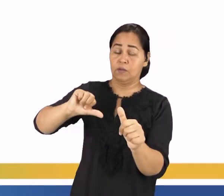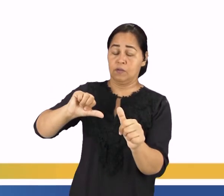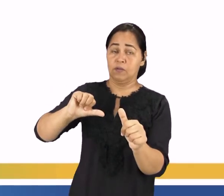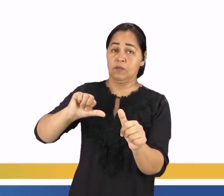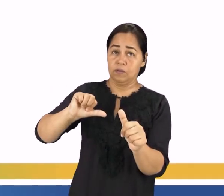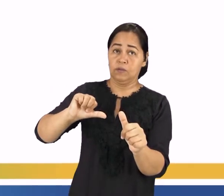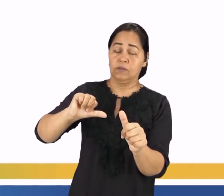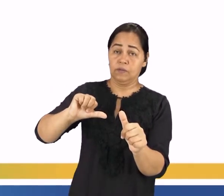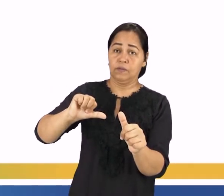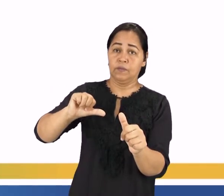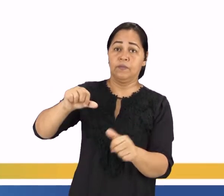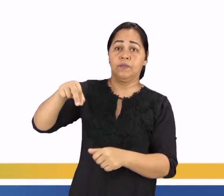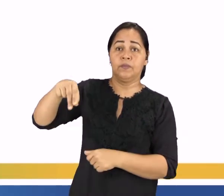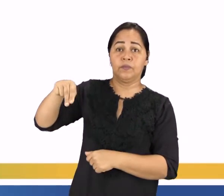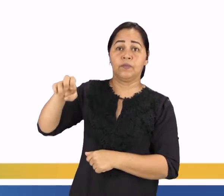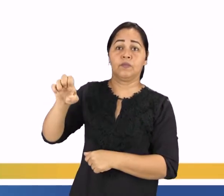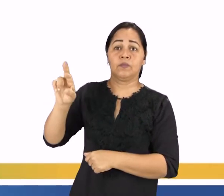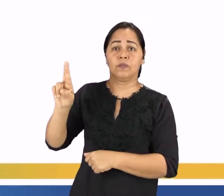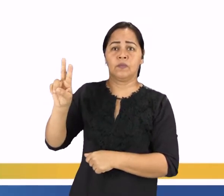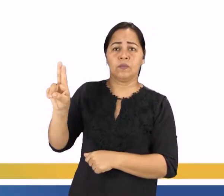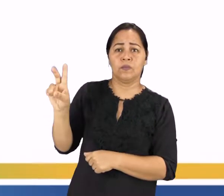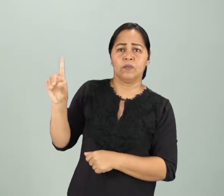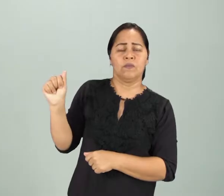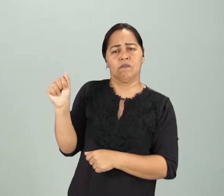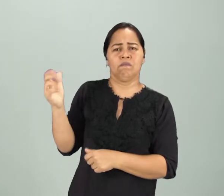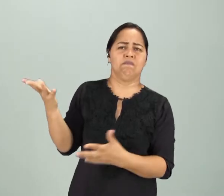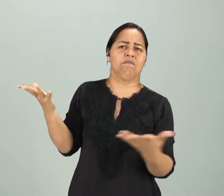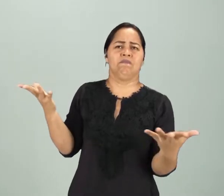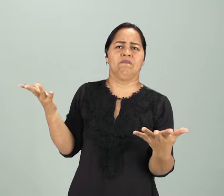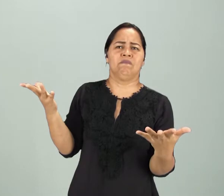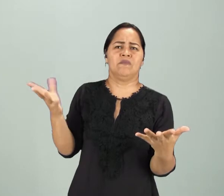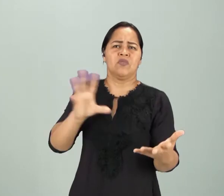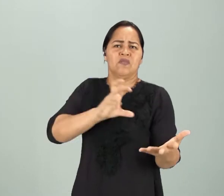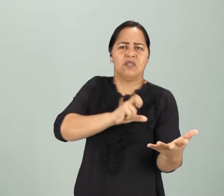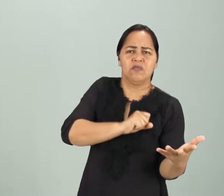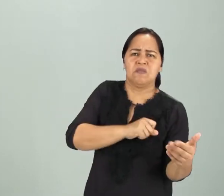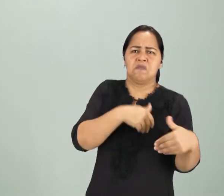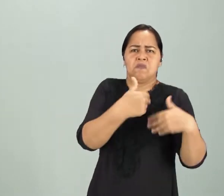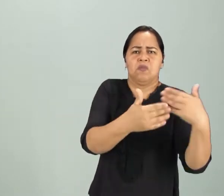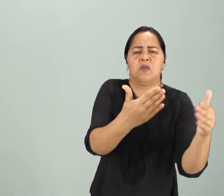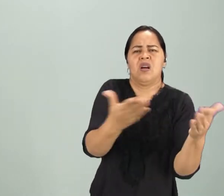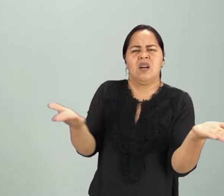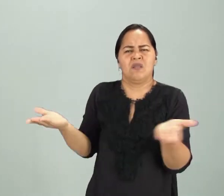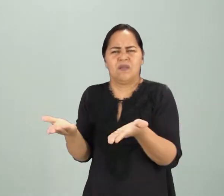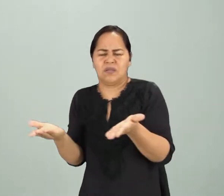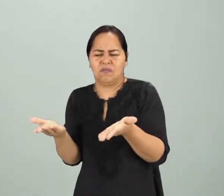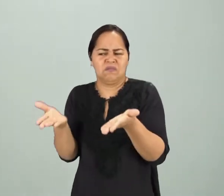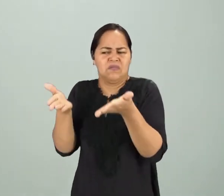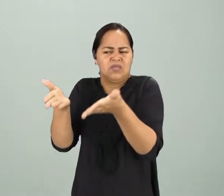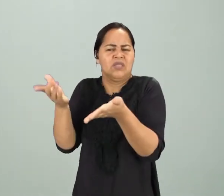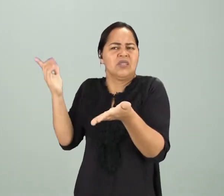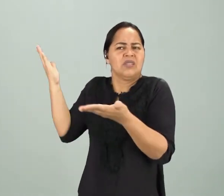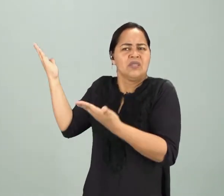do Neruda, né? Antes se falava sobre o amor impossível e tudo isso. Agora estamos falando aí sobre